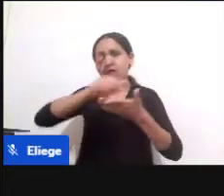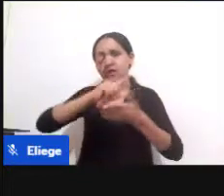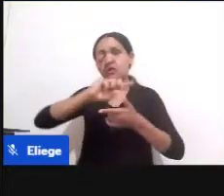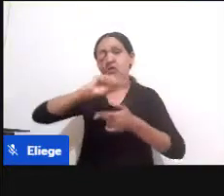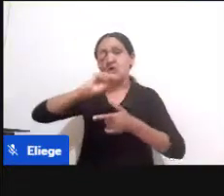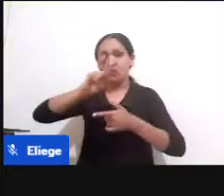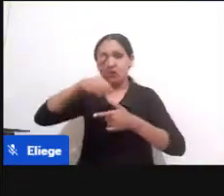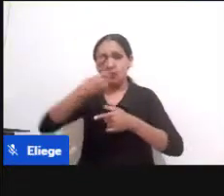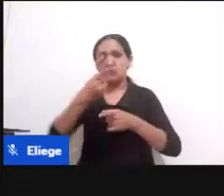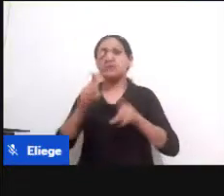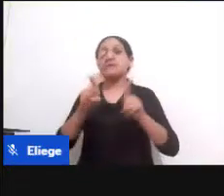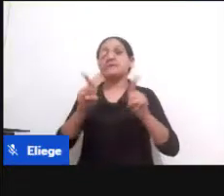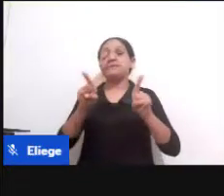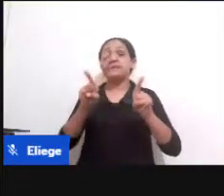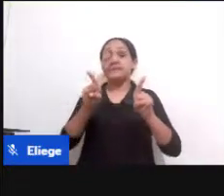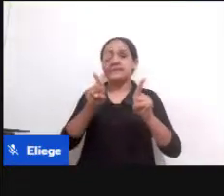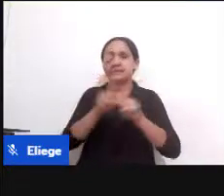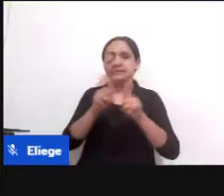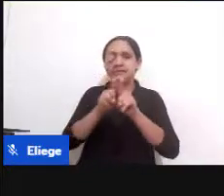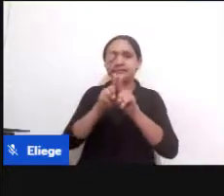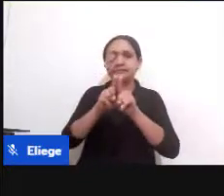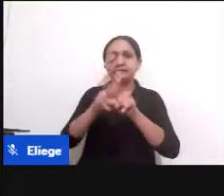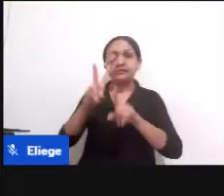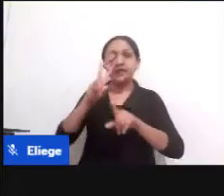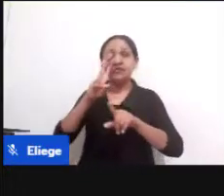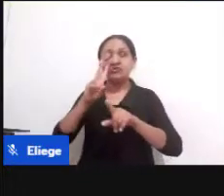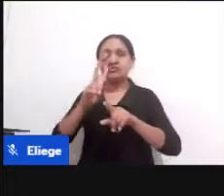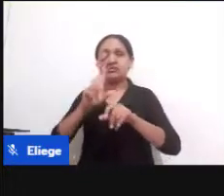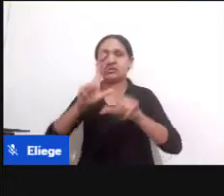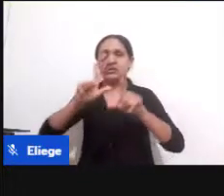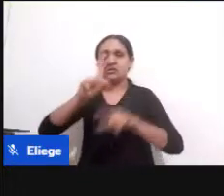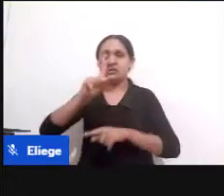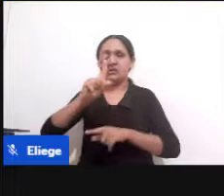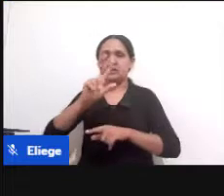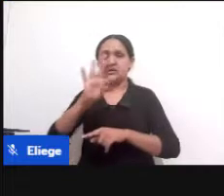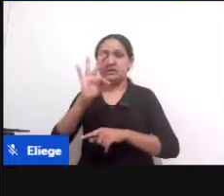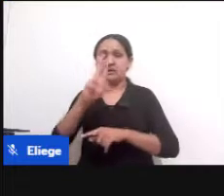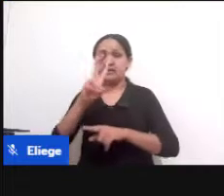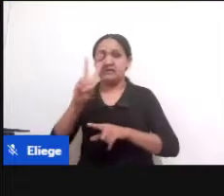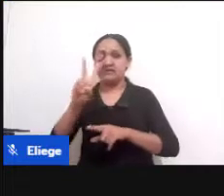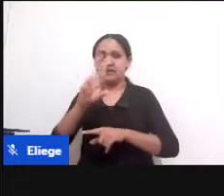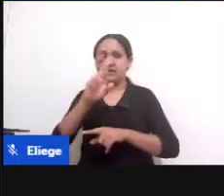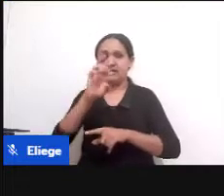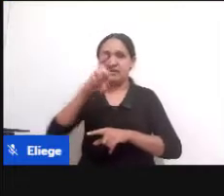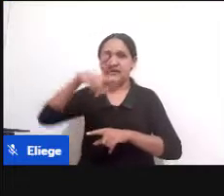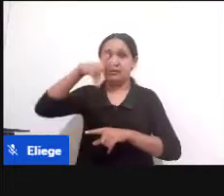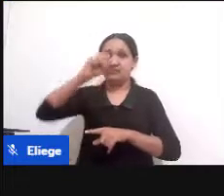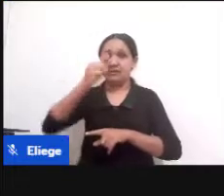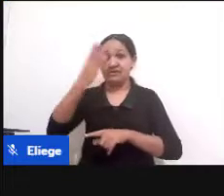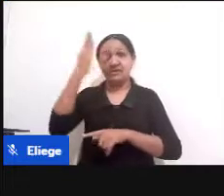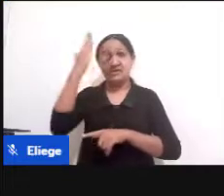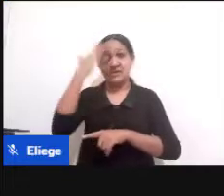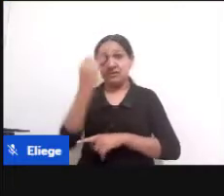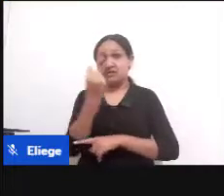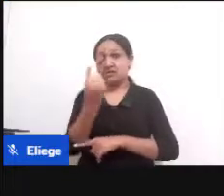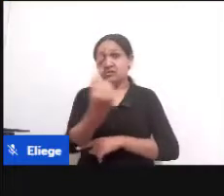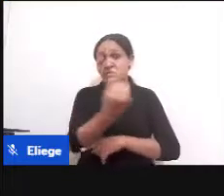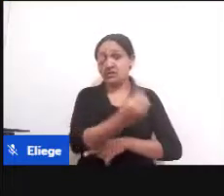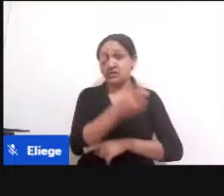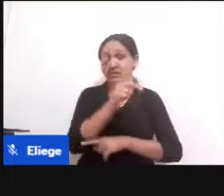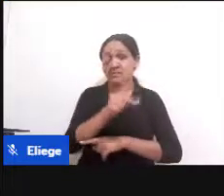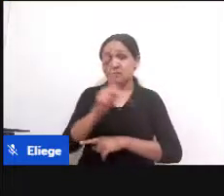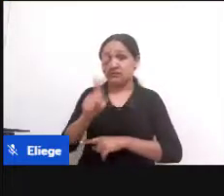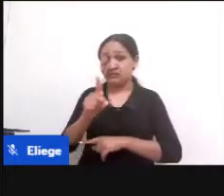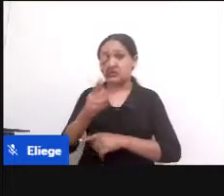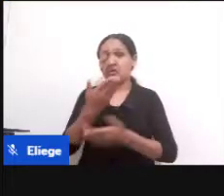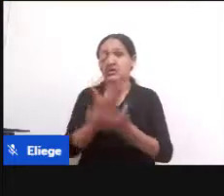a assistir também a TV Reme. Então, a gente sabe que cada professor, em cada escola, dependendo do seu